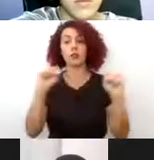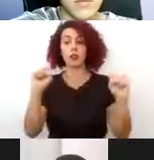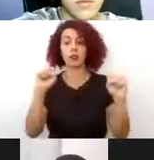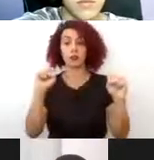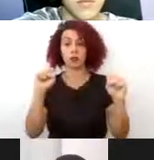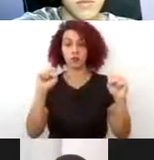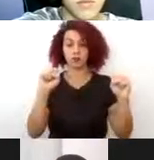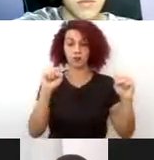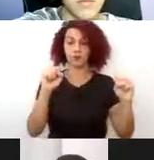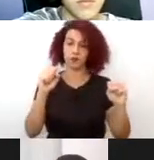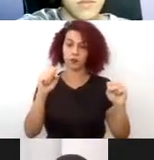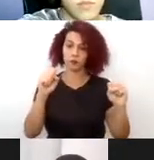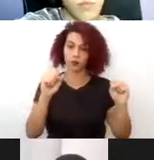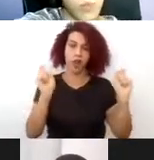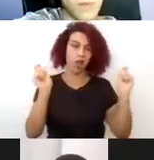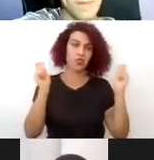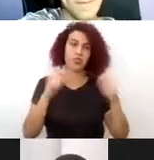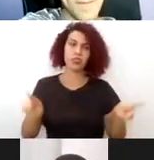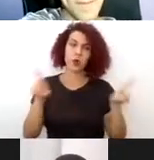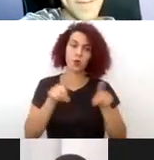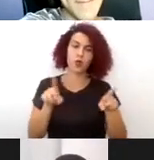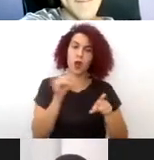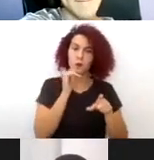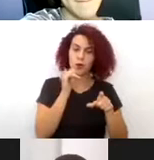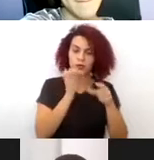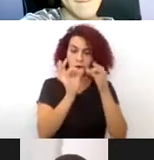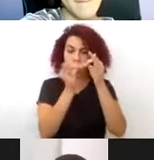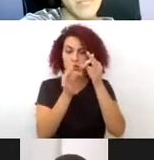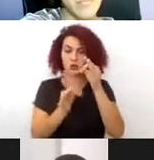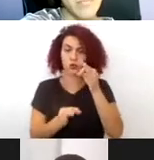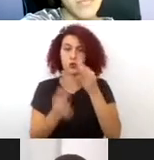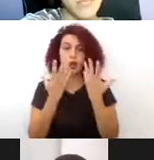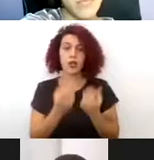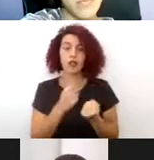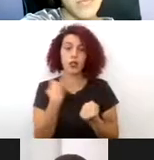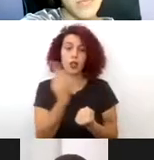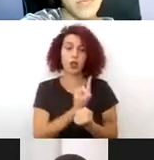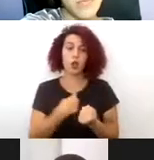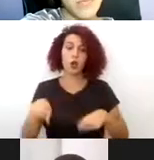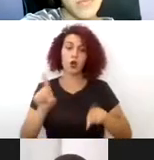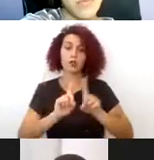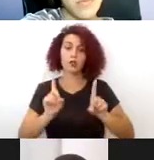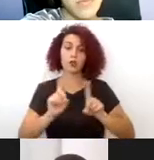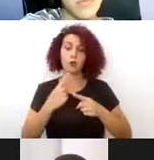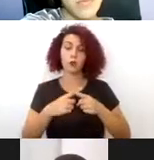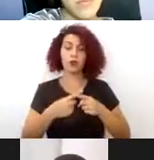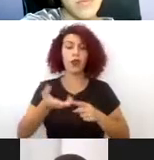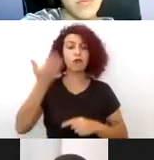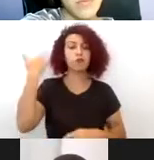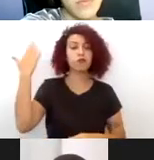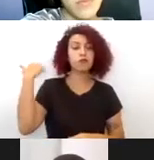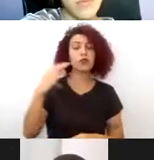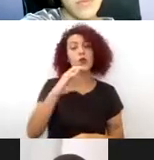não dá para gente ficar olhando para essa estrutura até o lógica e aceitar como Nossa porque essa estrutura ela é Colonial